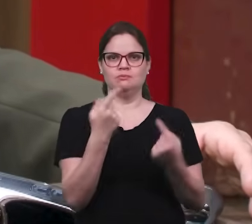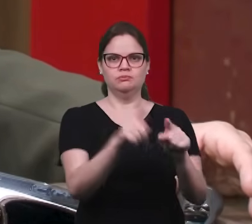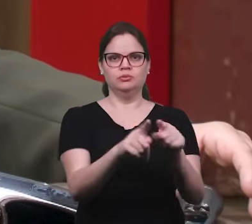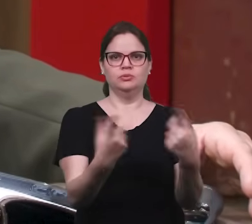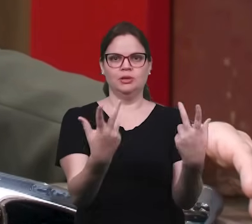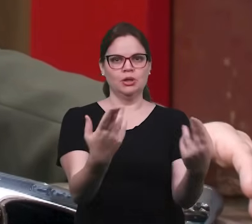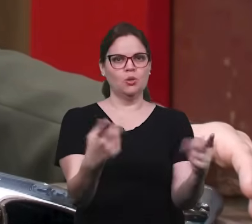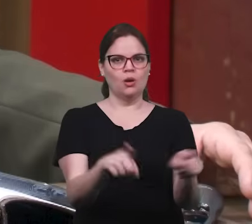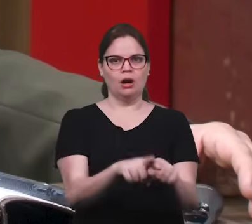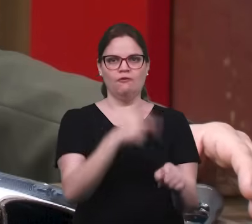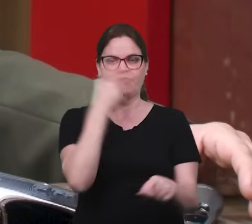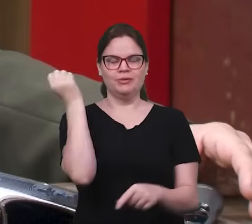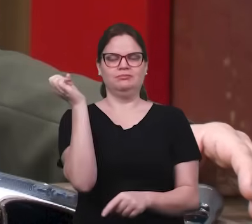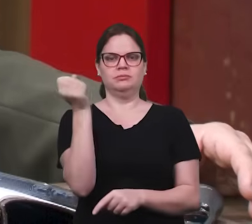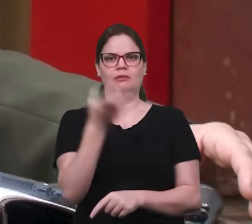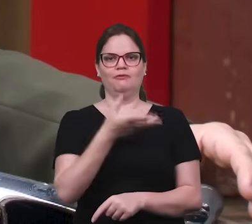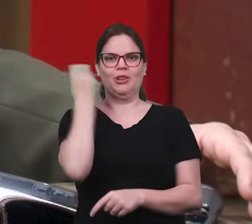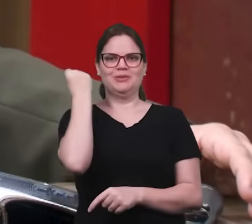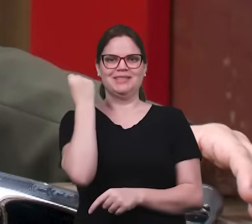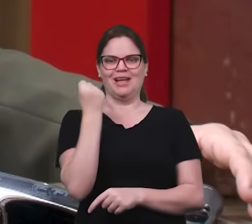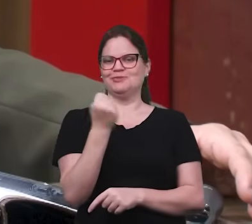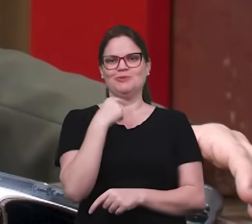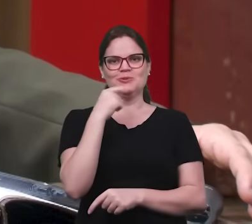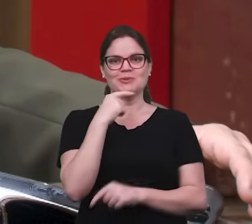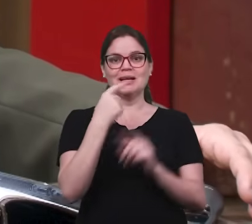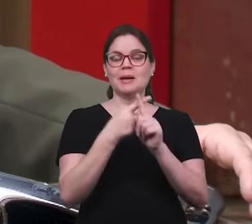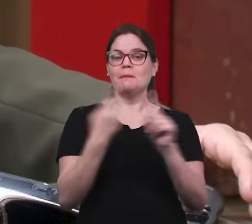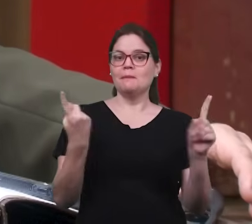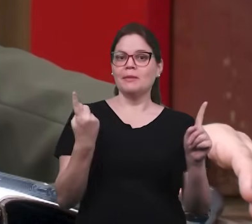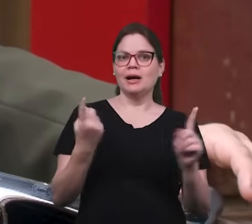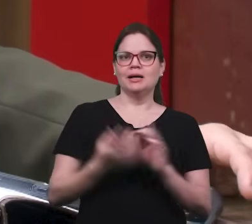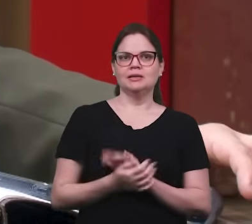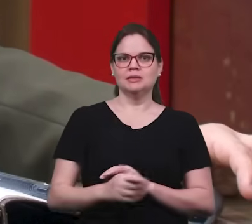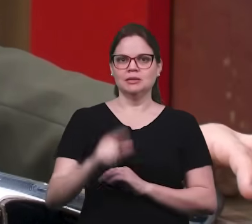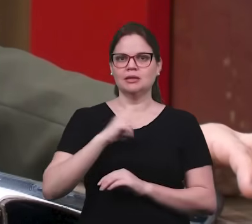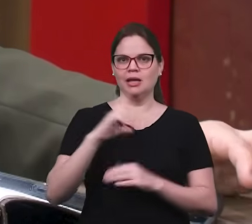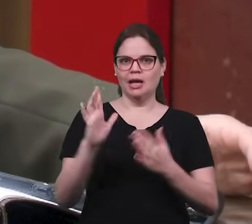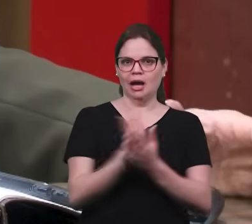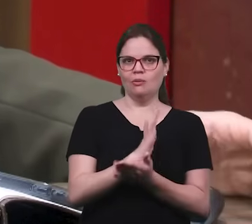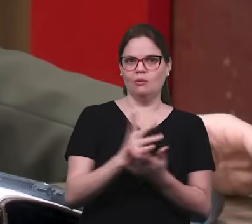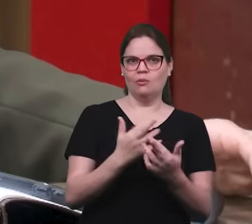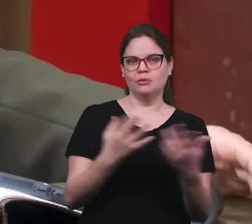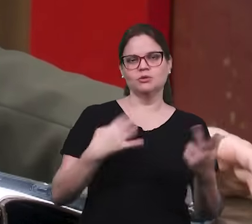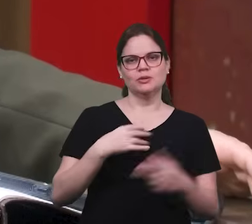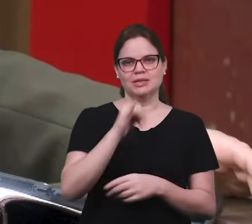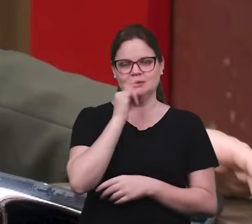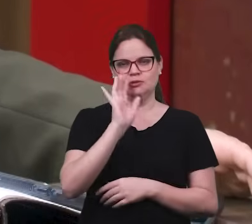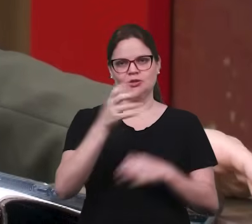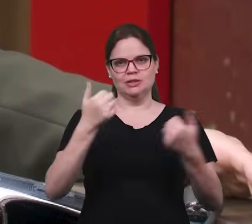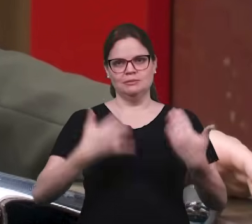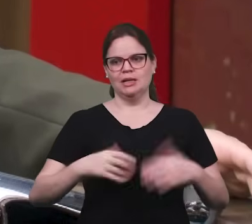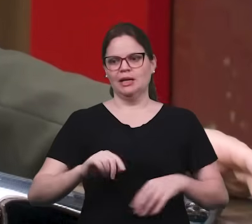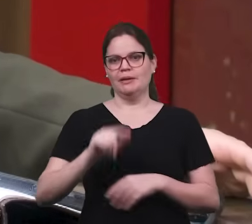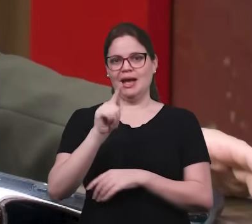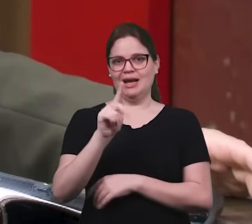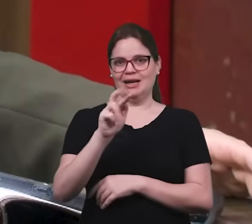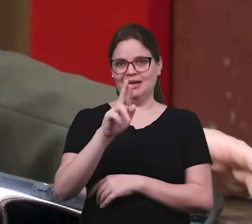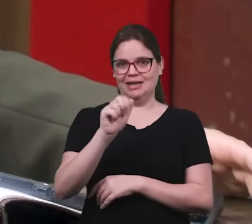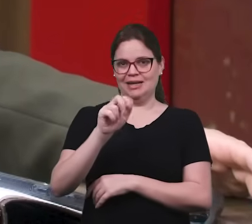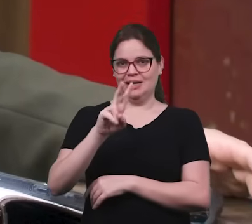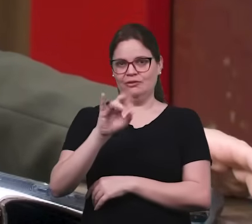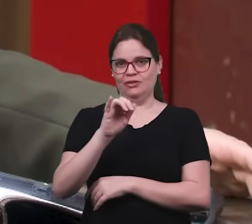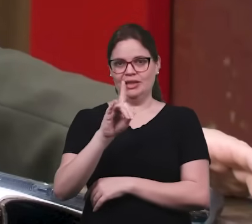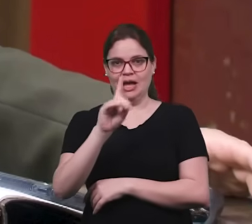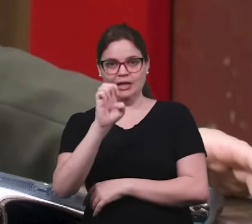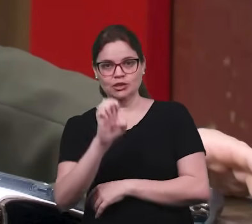mesmo não conseguindo ultrapassar essa velocidade, tem coisas que conseguem vencer ela. Como eu falei agora, a gravidade, ela distorce